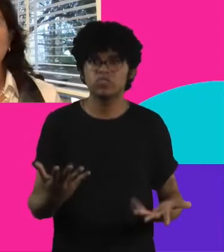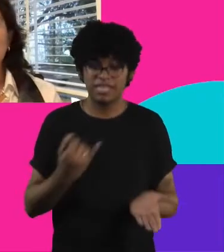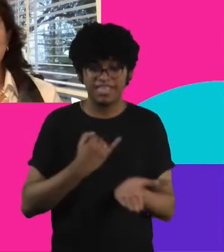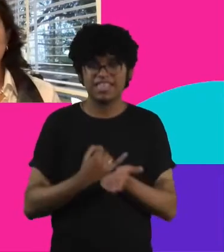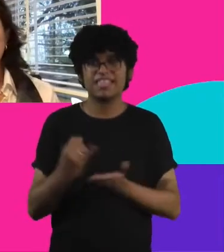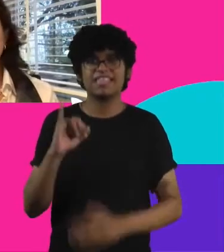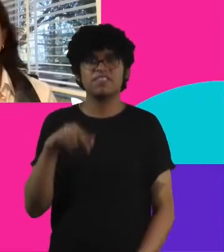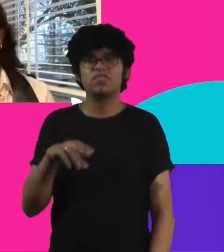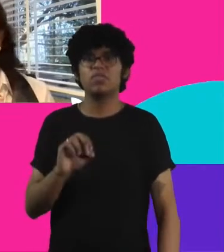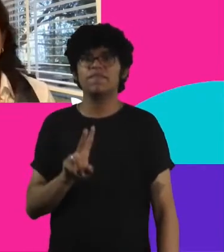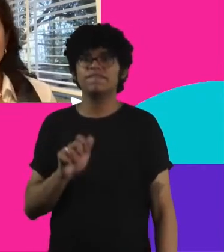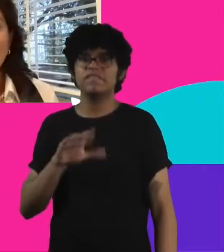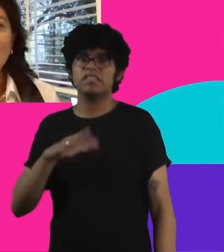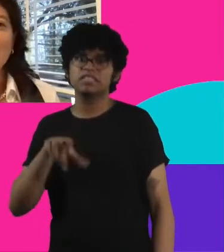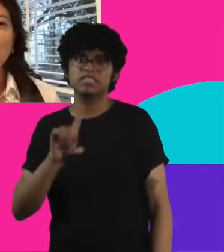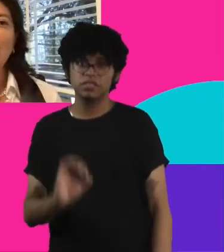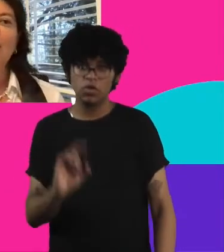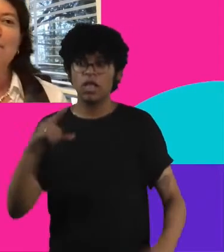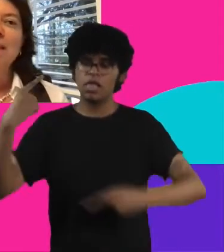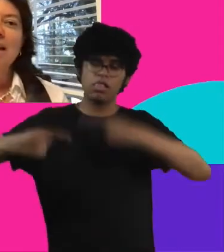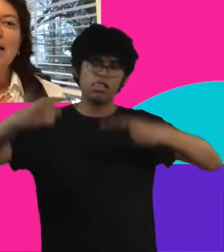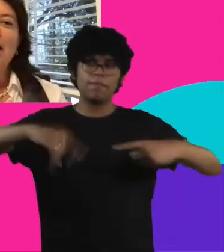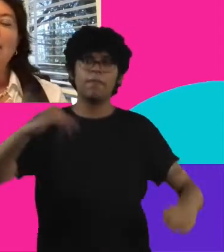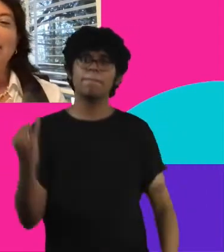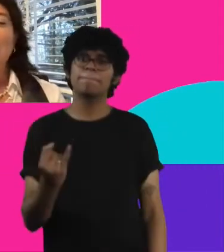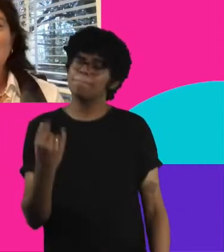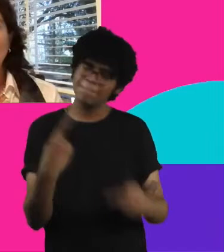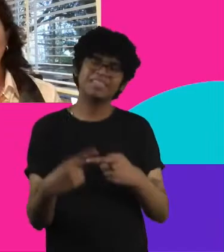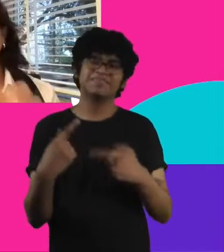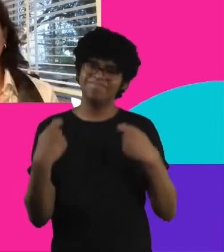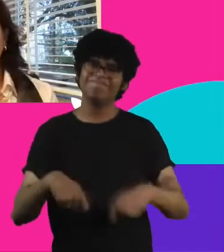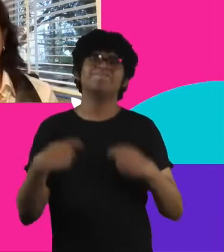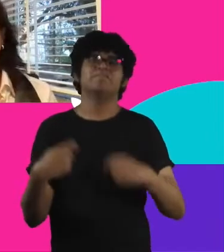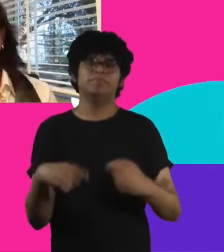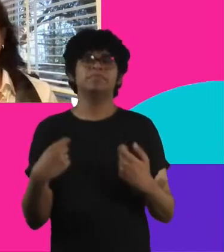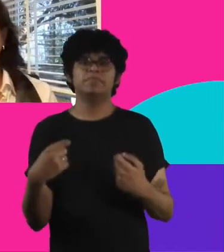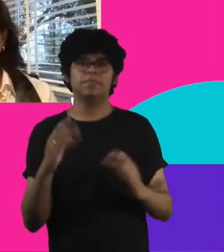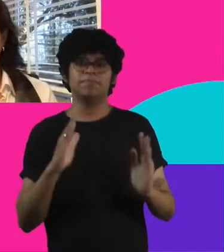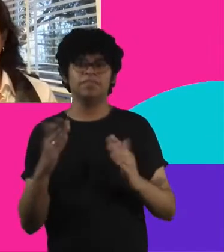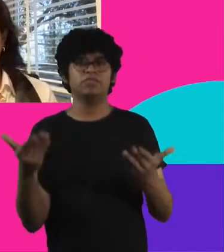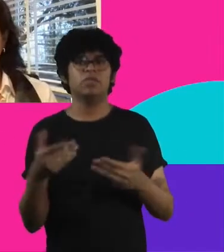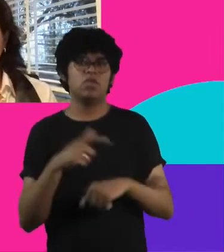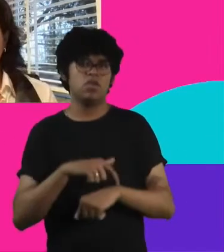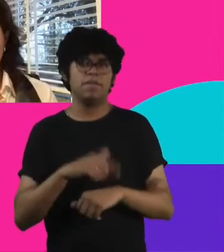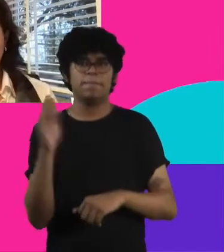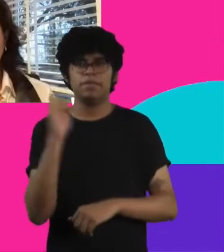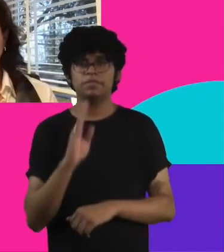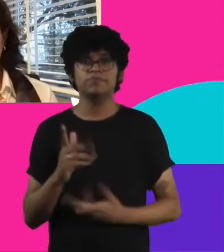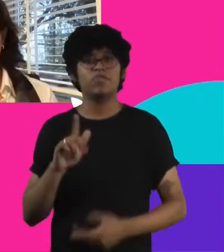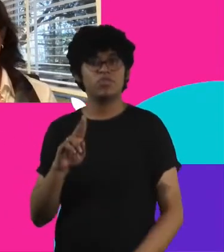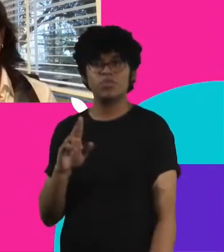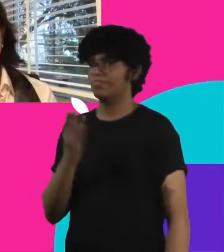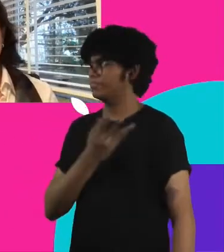troca e desses debates tão necessários para o nosso momento atual. Queria também saudar aqui os colegas, né, a Lúcia, a